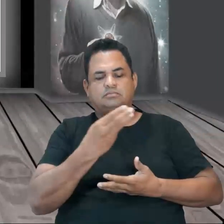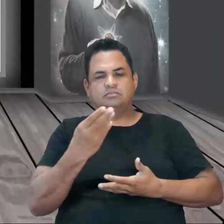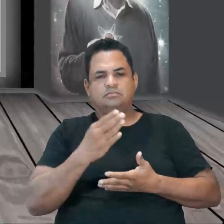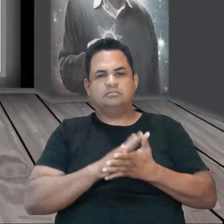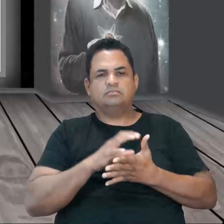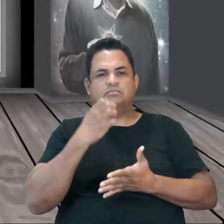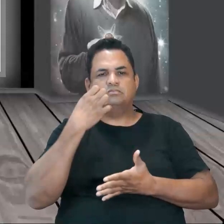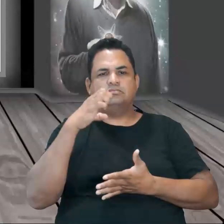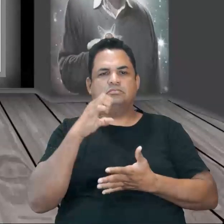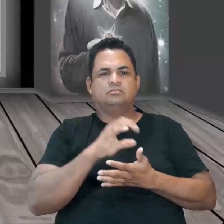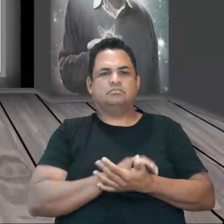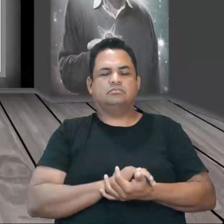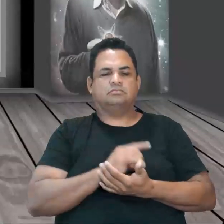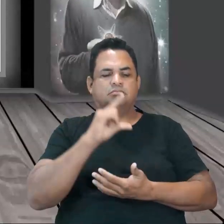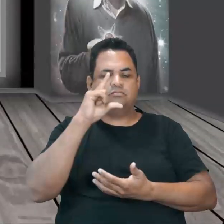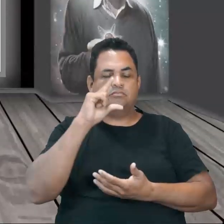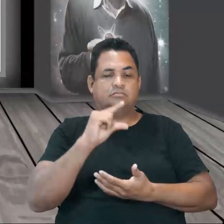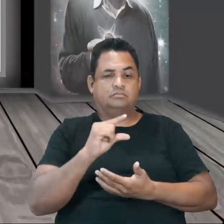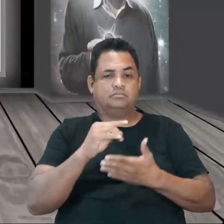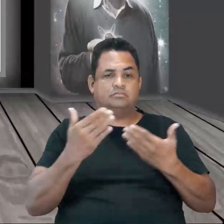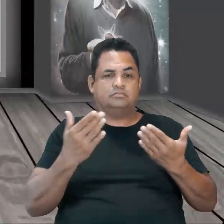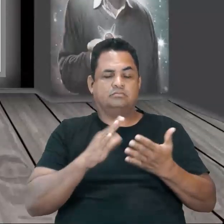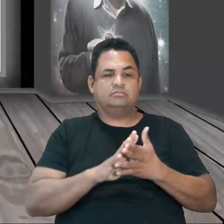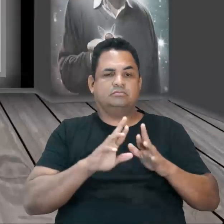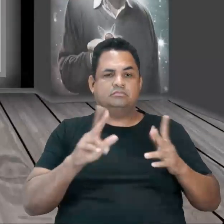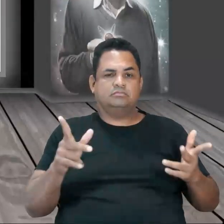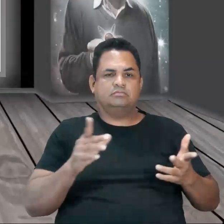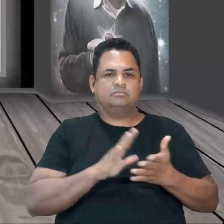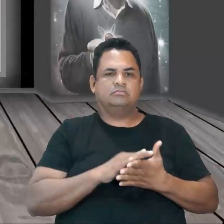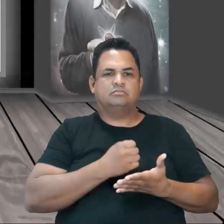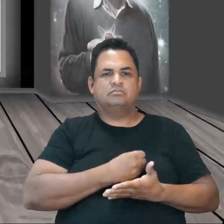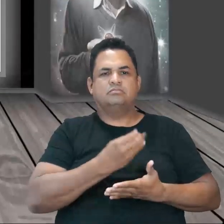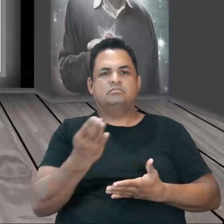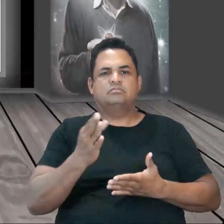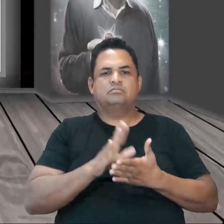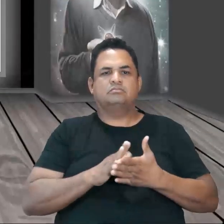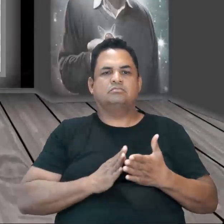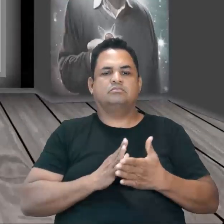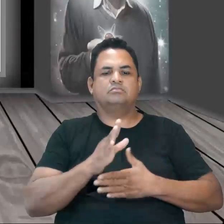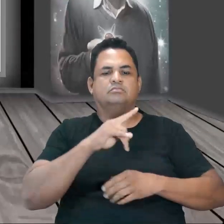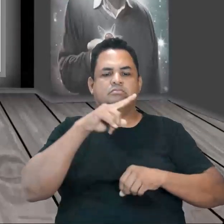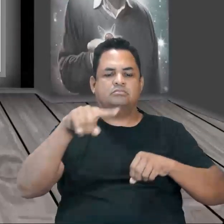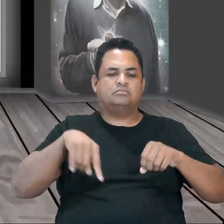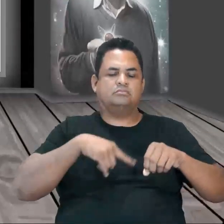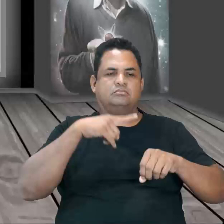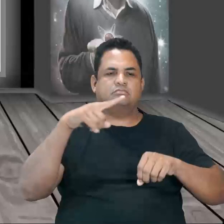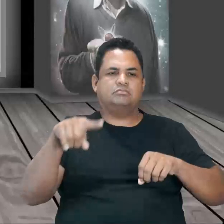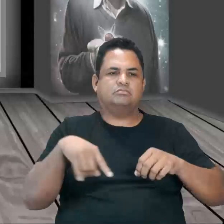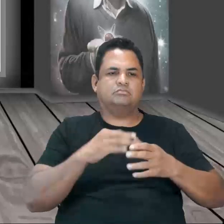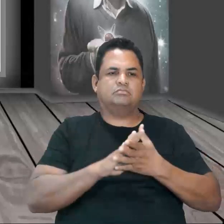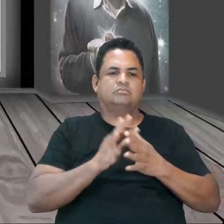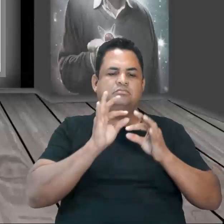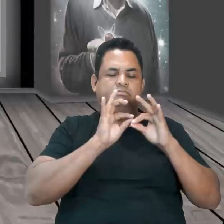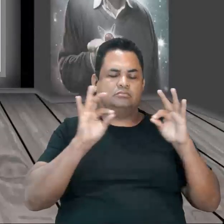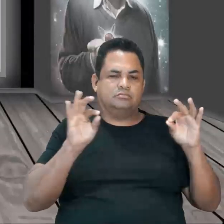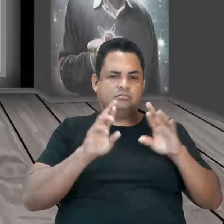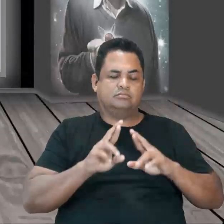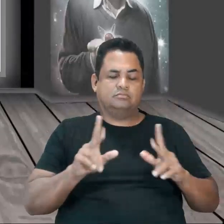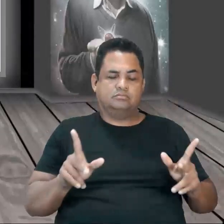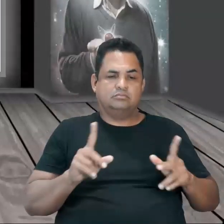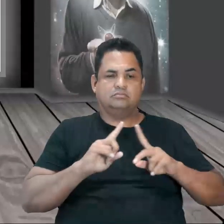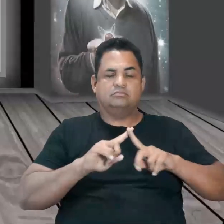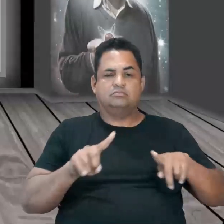pouquinha carga. É diferente da quantidade que vai passar, depois cria um campo elétrico lá no fio. Justamente. Aí é a diferença, né?